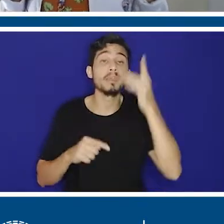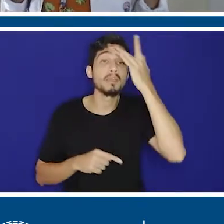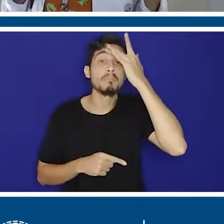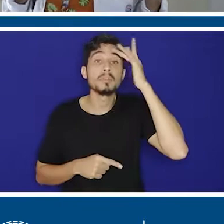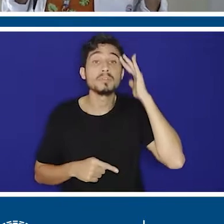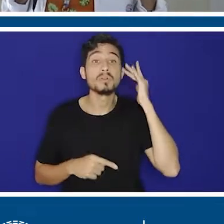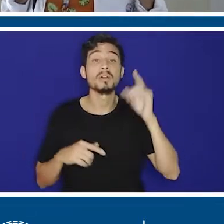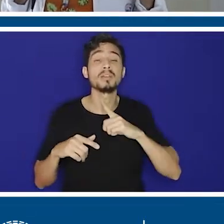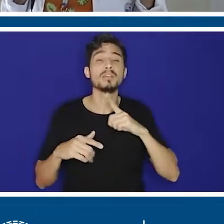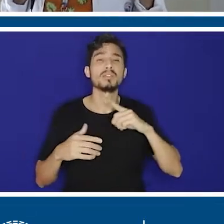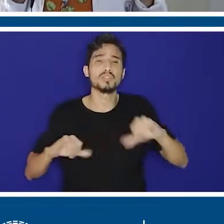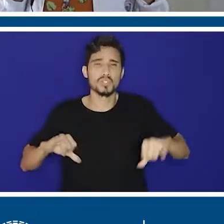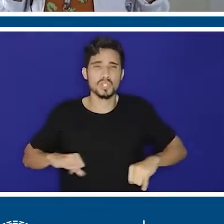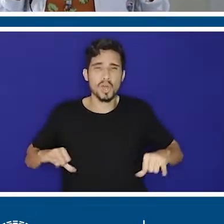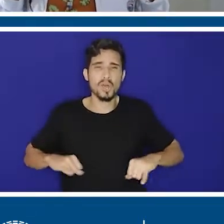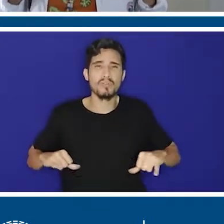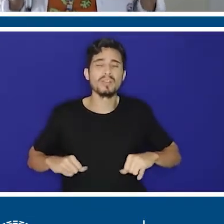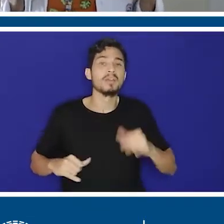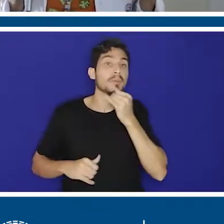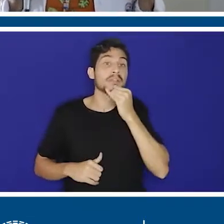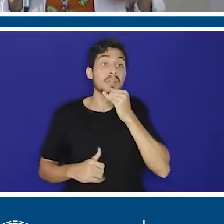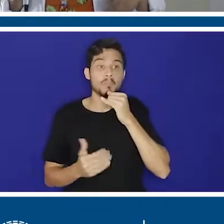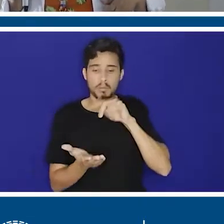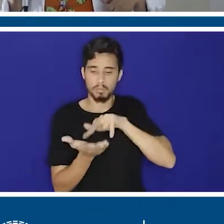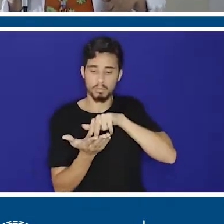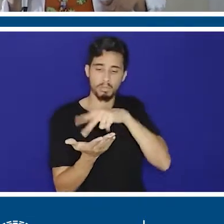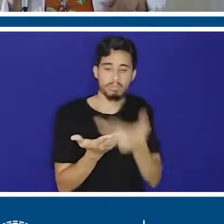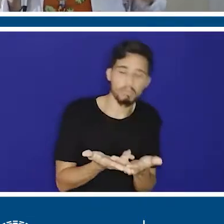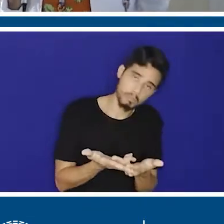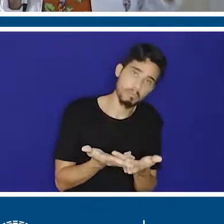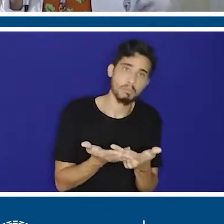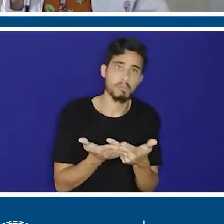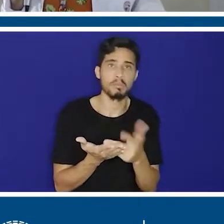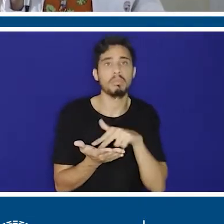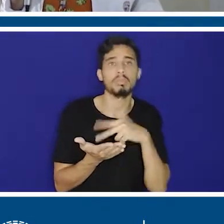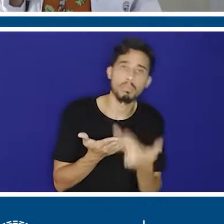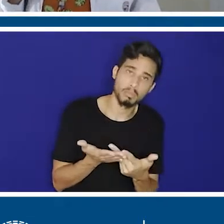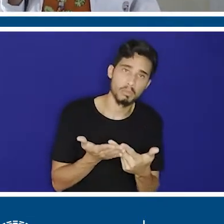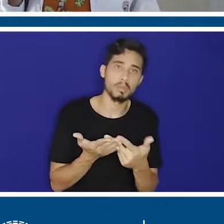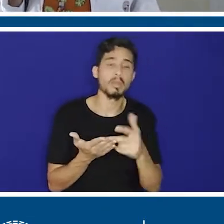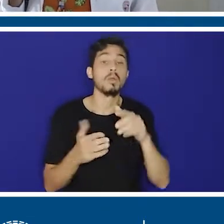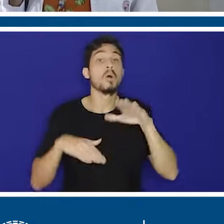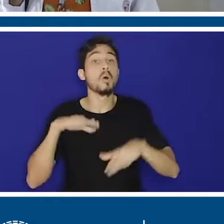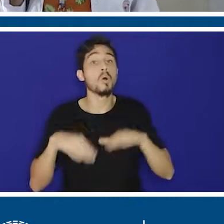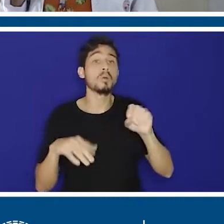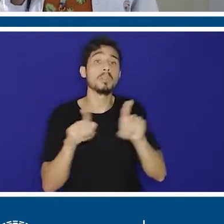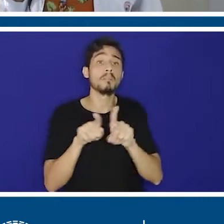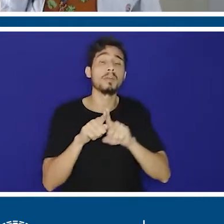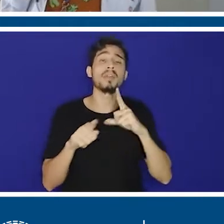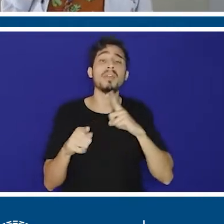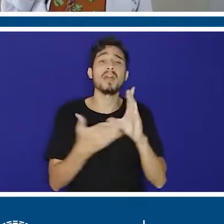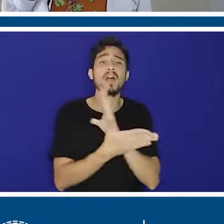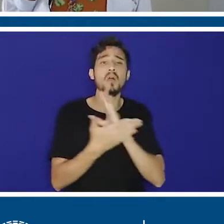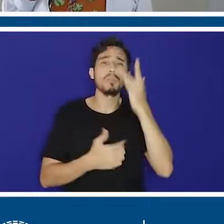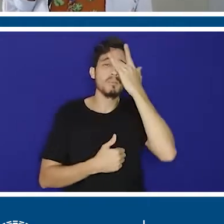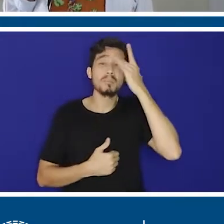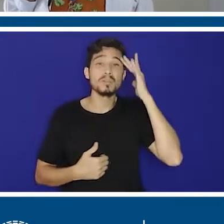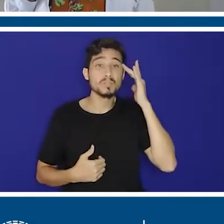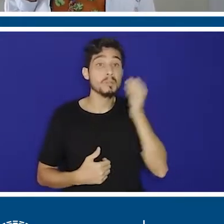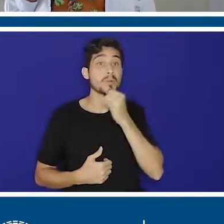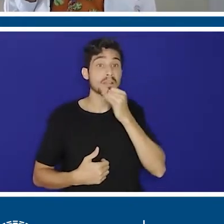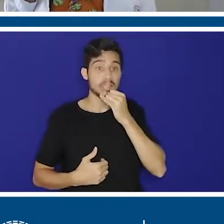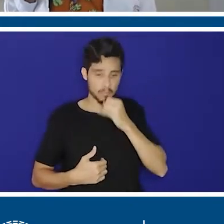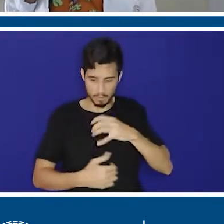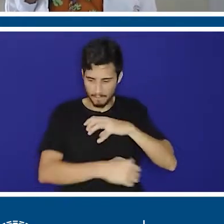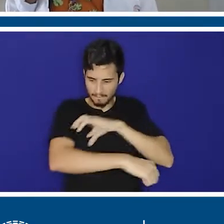tônico-clônico generalizadas, que às vezes a pessoa cai, se bate. E tenho crises parciais, que são aquelas que só um lado do